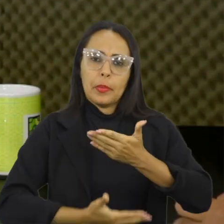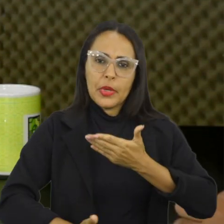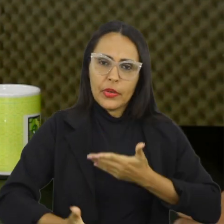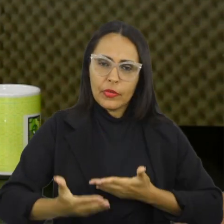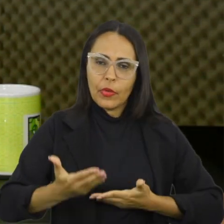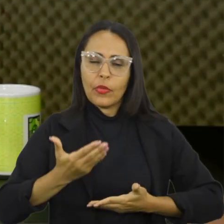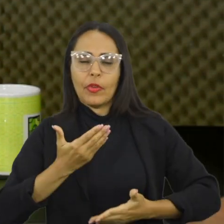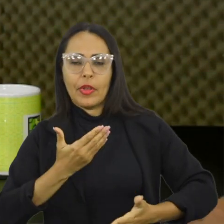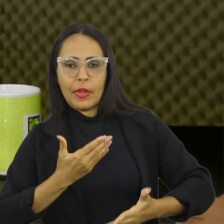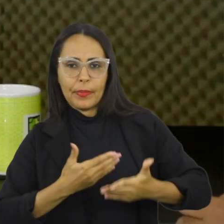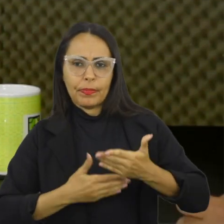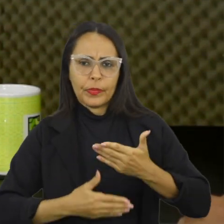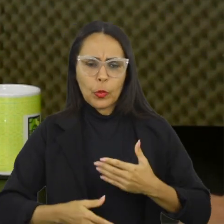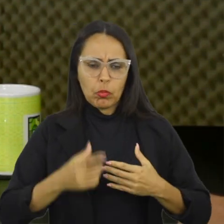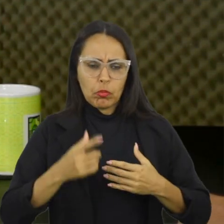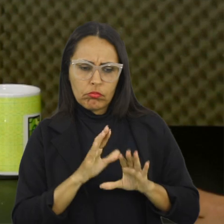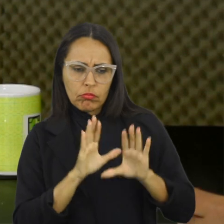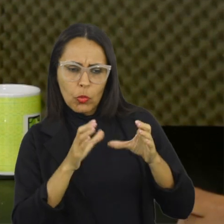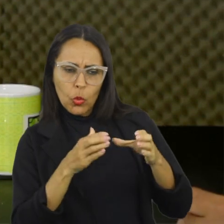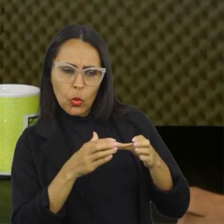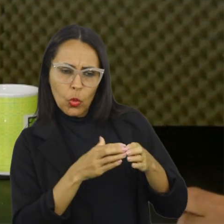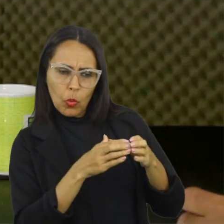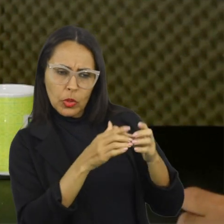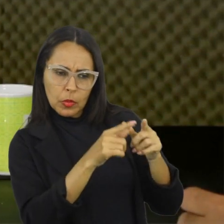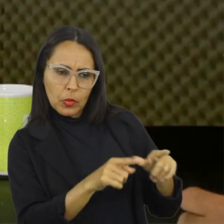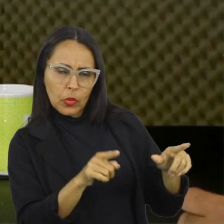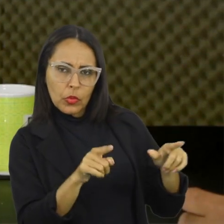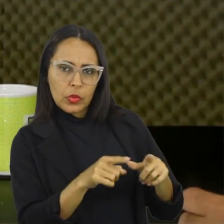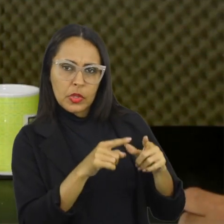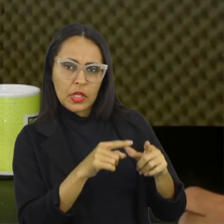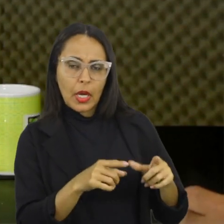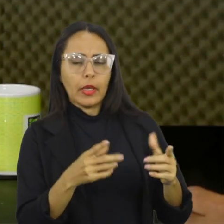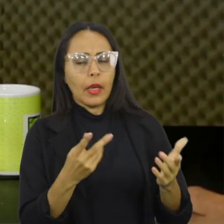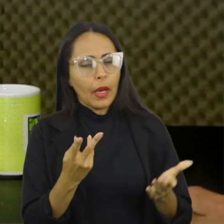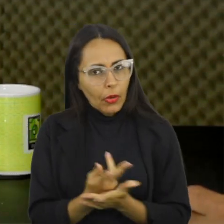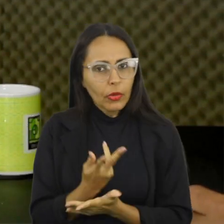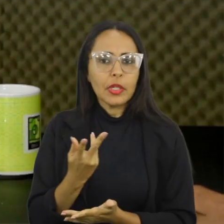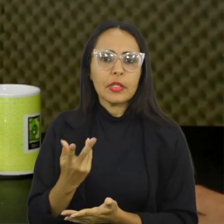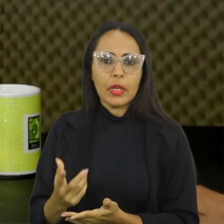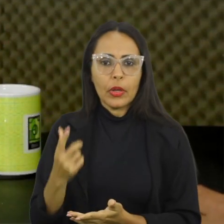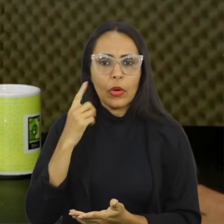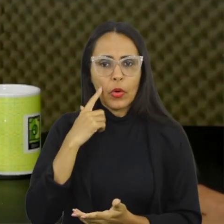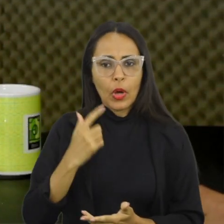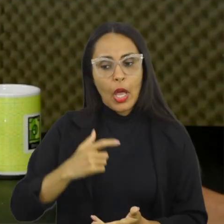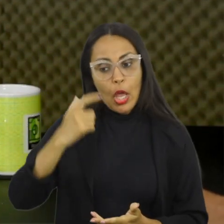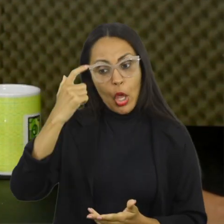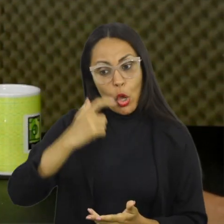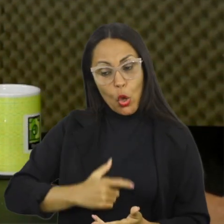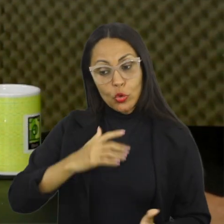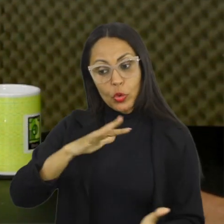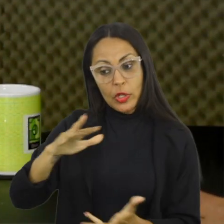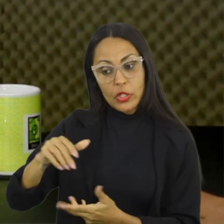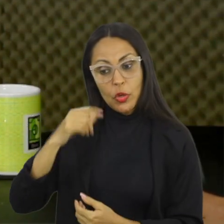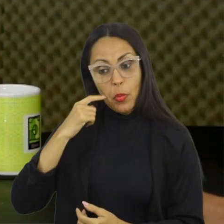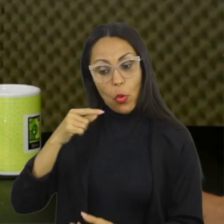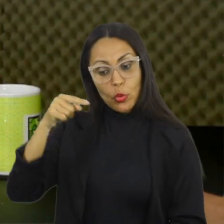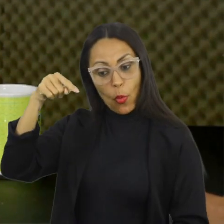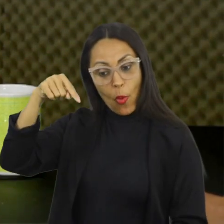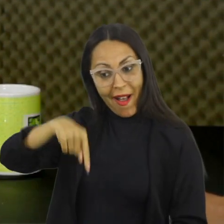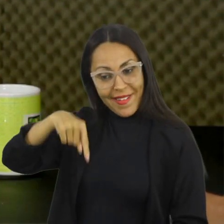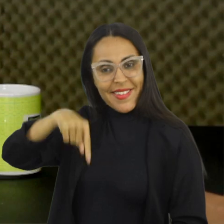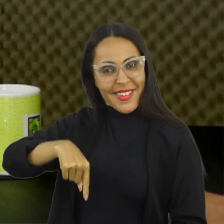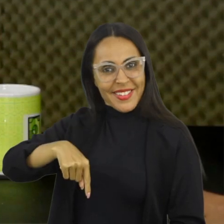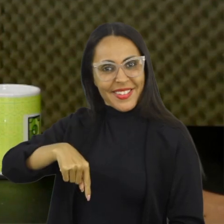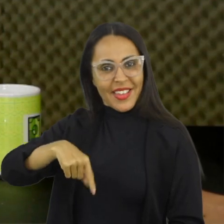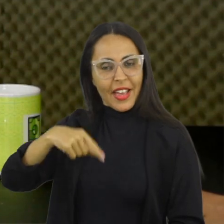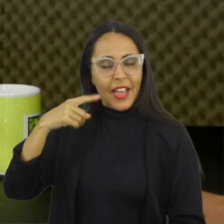com aquela comunidade, foi que a virada de chave aconteceu. Eu sou deste mundo aqui. Eu sou